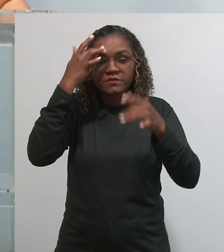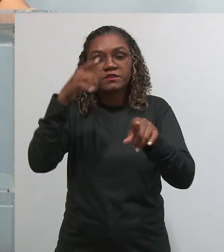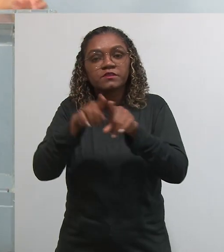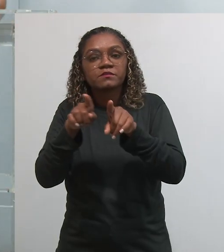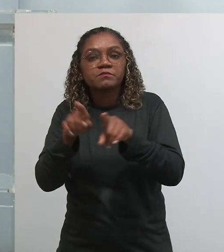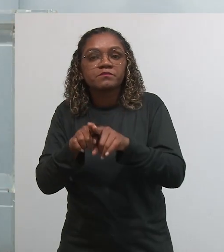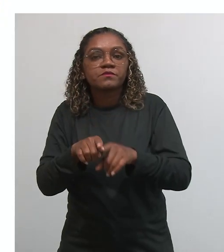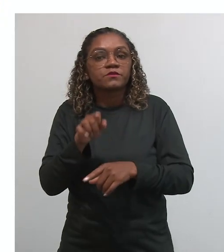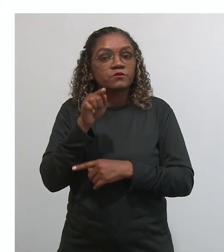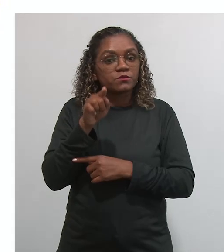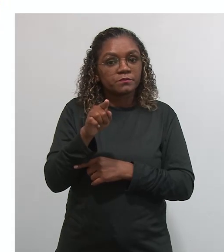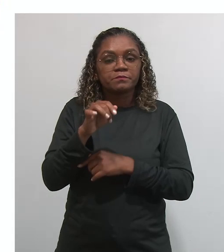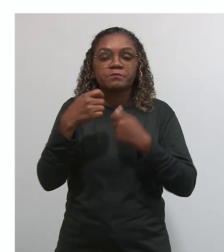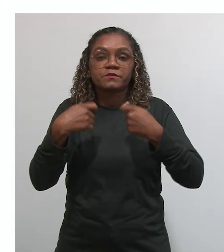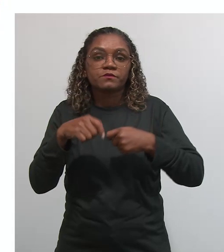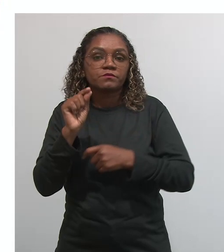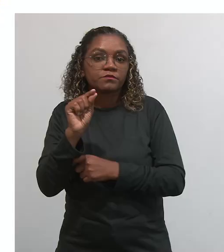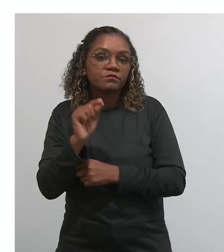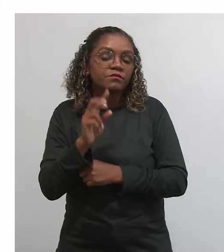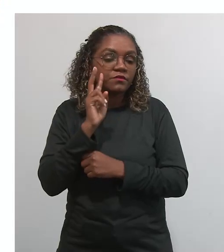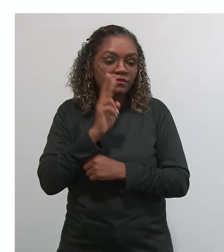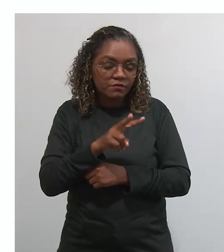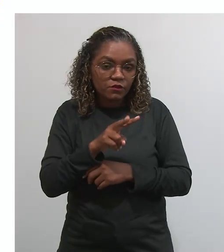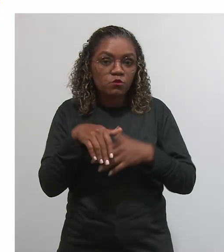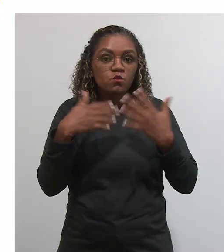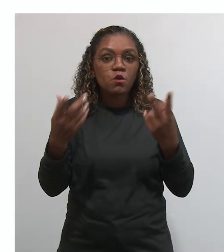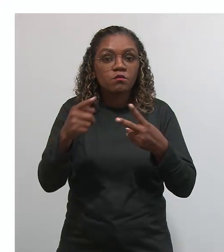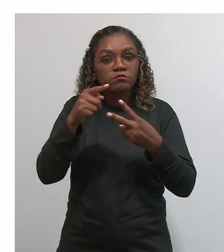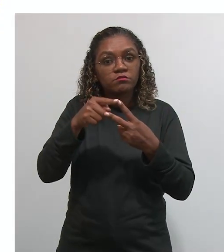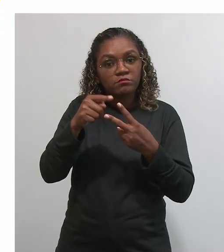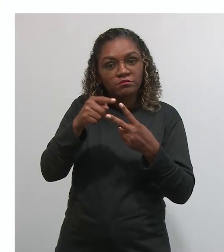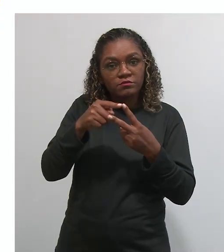vejo as coisas de uma forma crítica